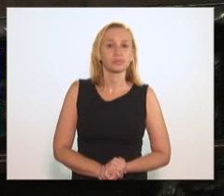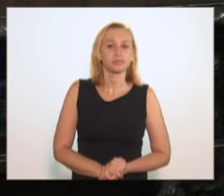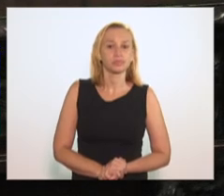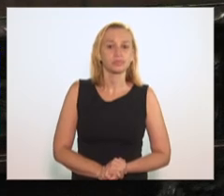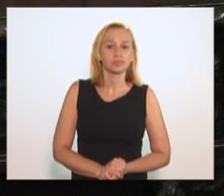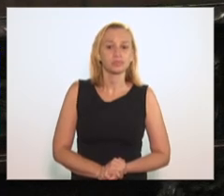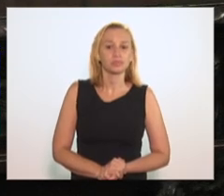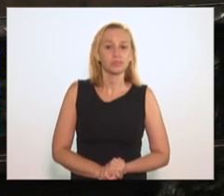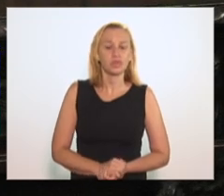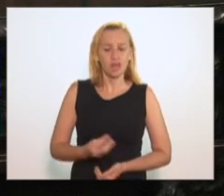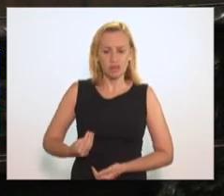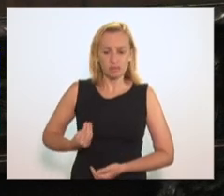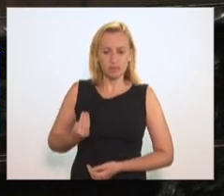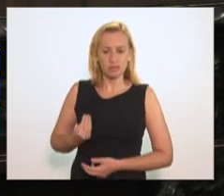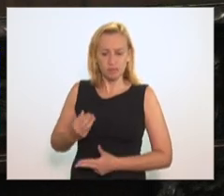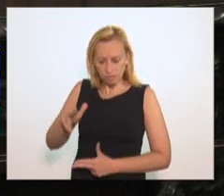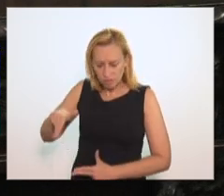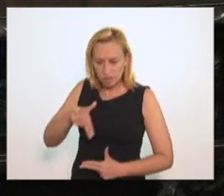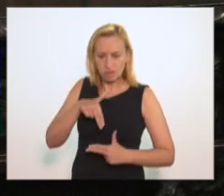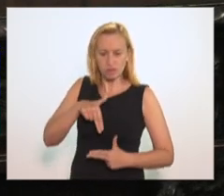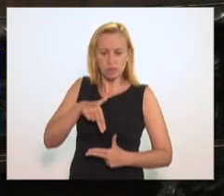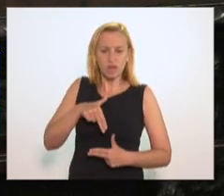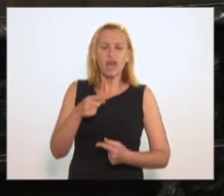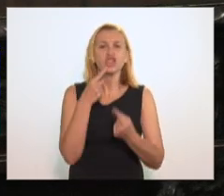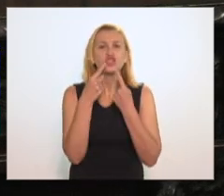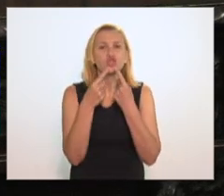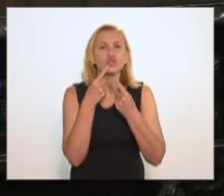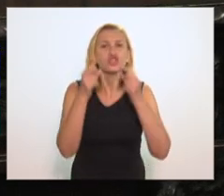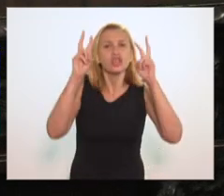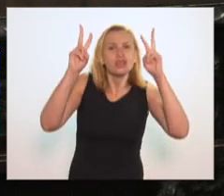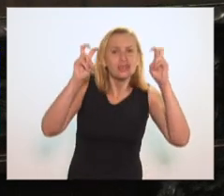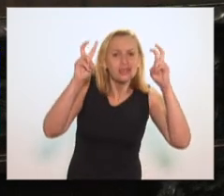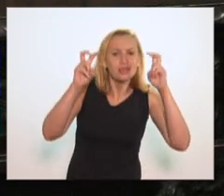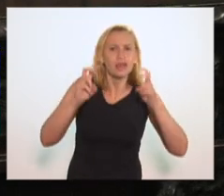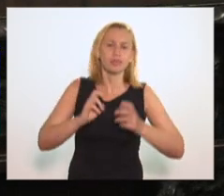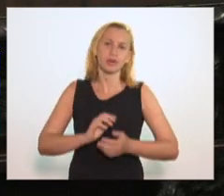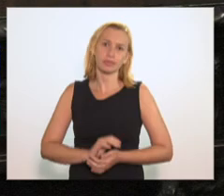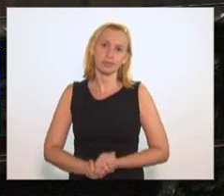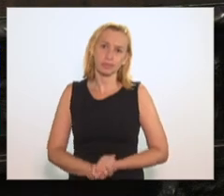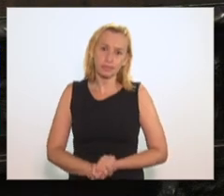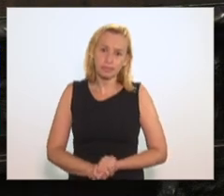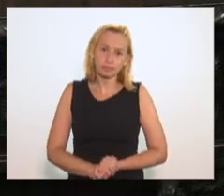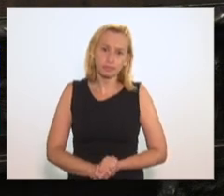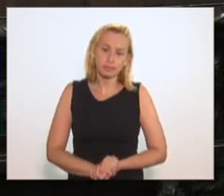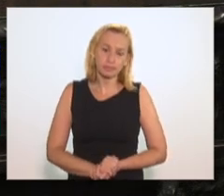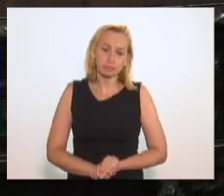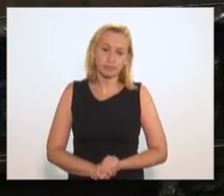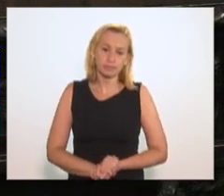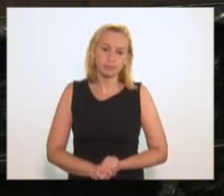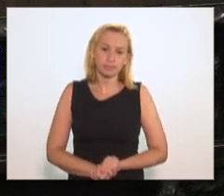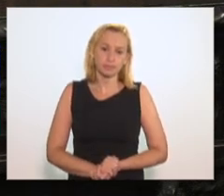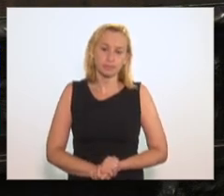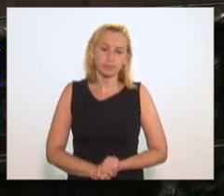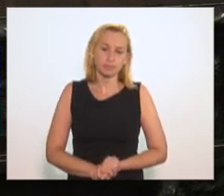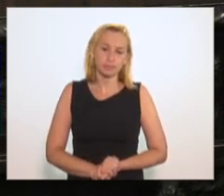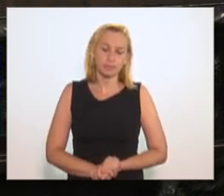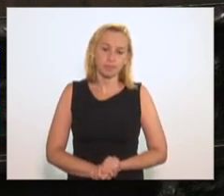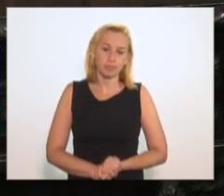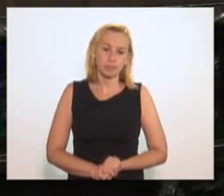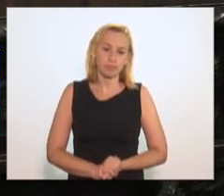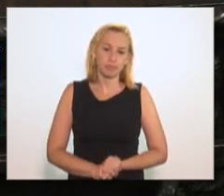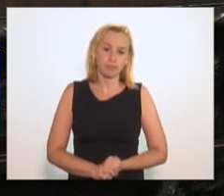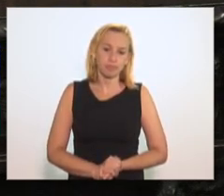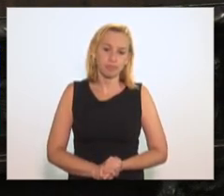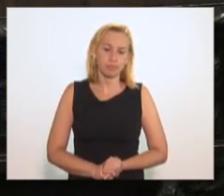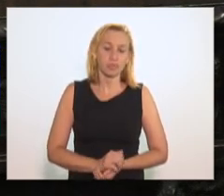o que me traz aqui a essa tribuna é discutir este tema esta matéria apresentada por sua excelência deputada